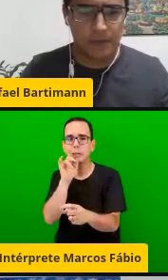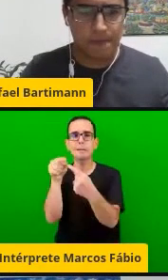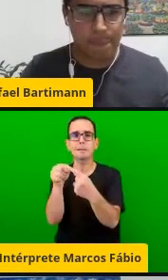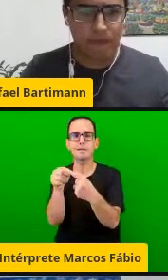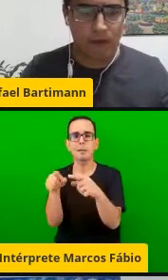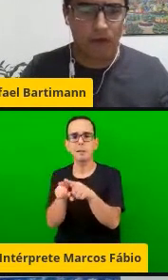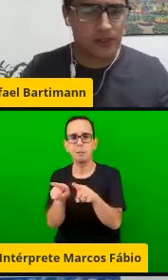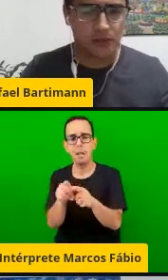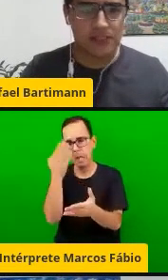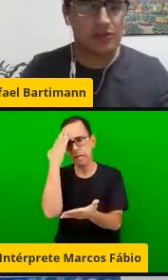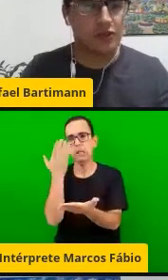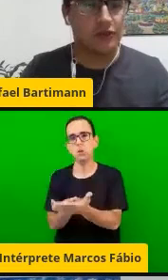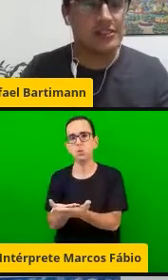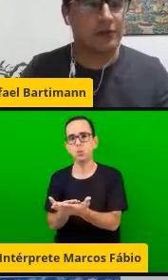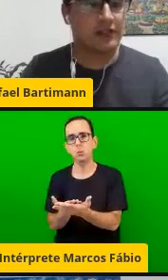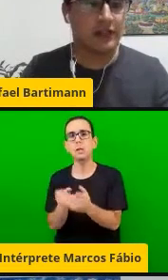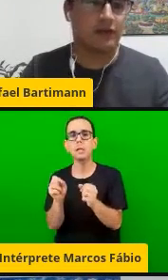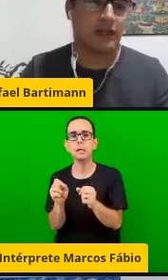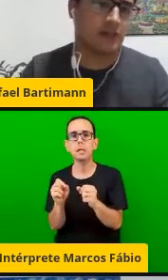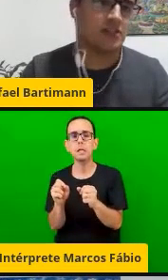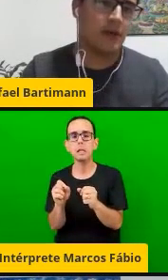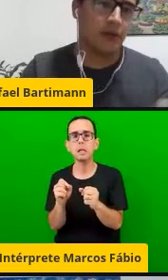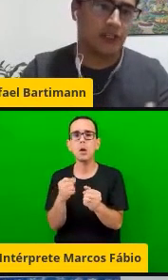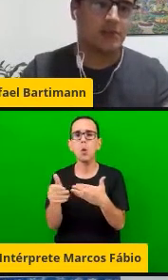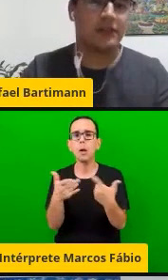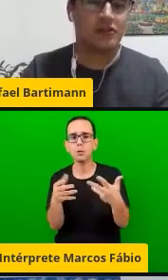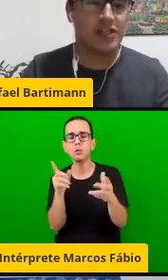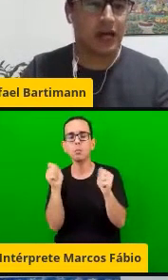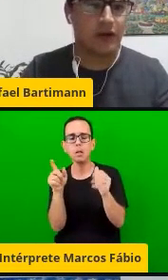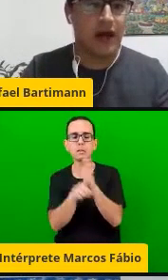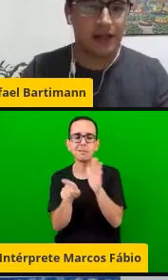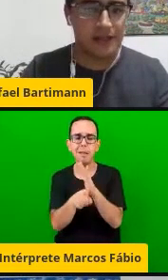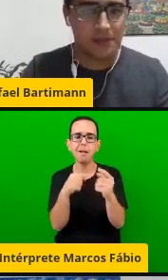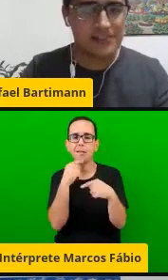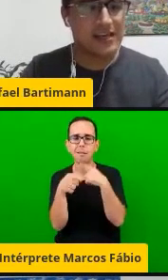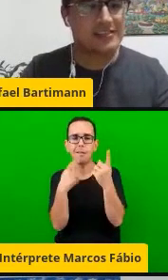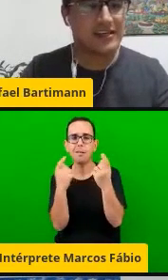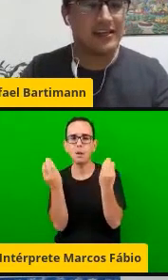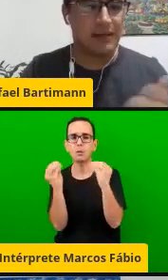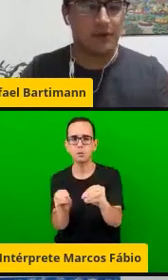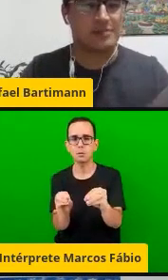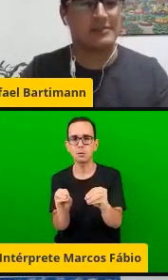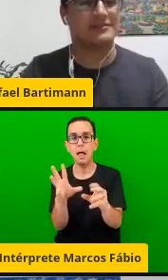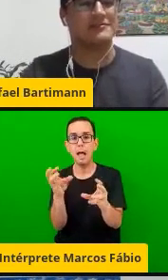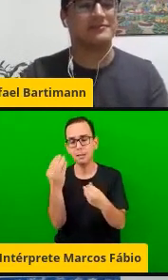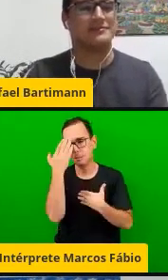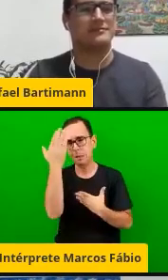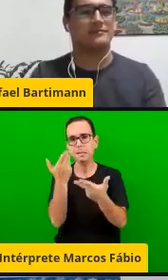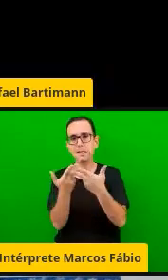acredito que qualquer situação de dúvida, vocês podem entrar em contato, importante é manter o diálogo. Agradeço a paciência e até a